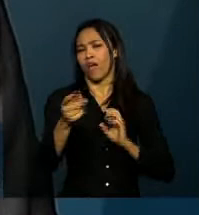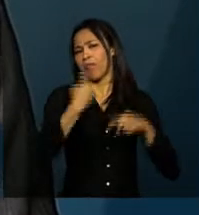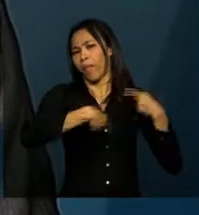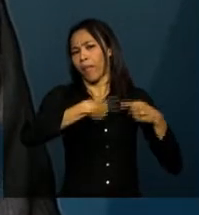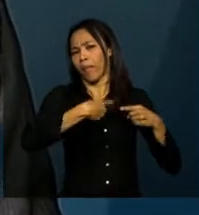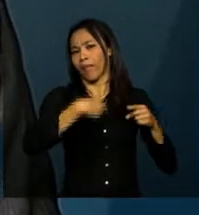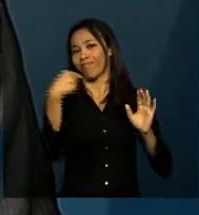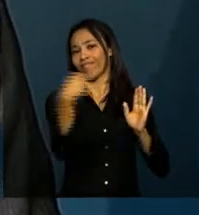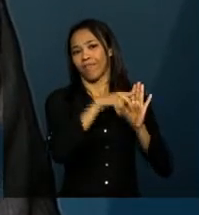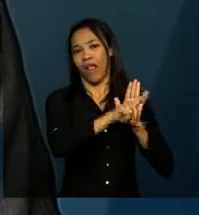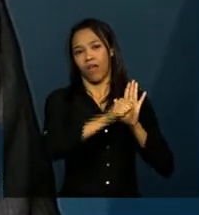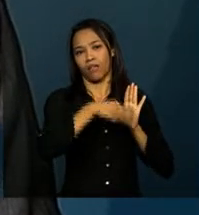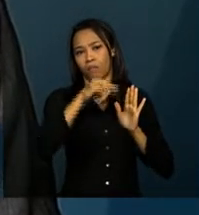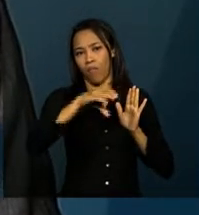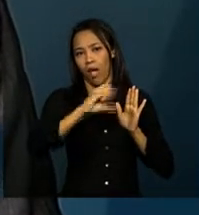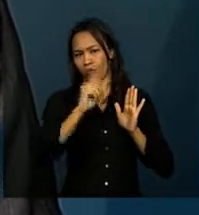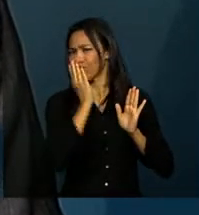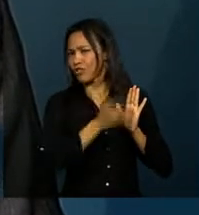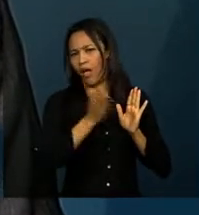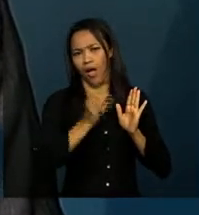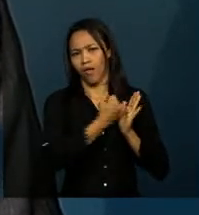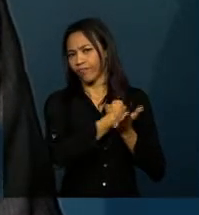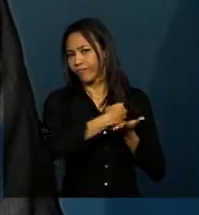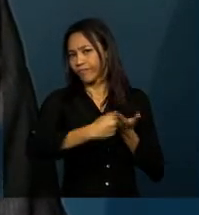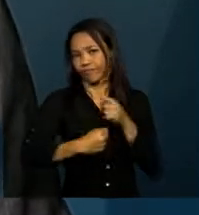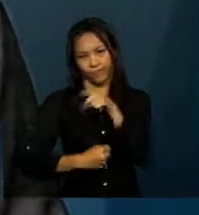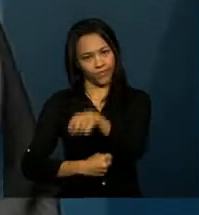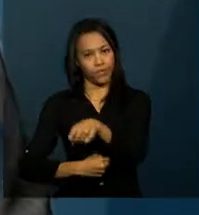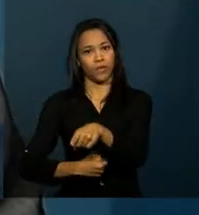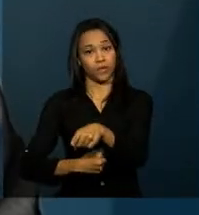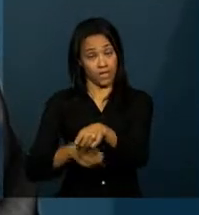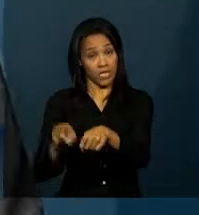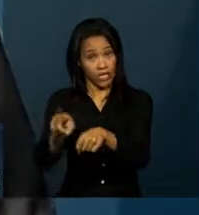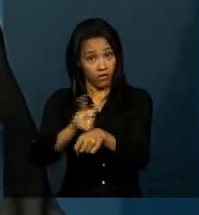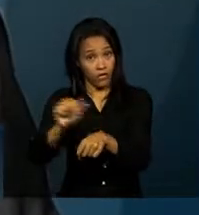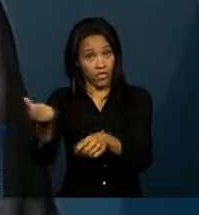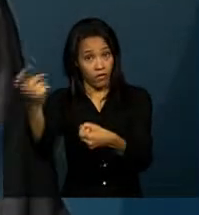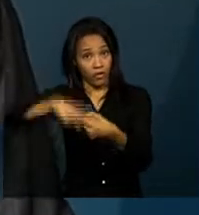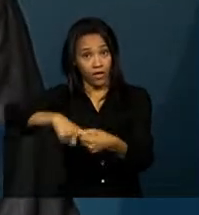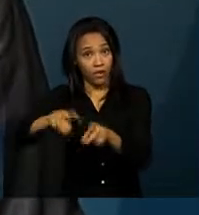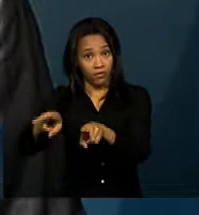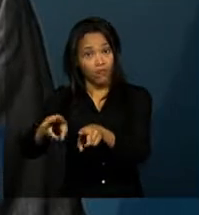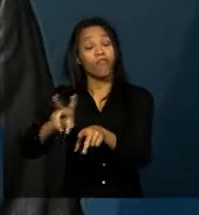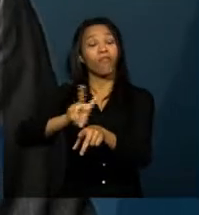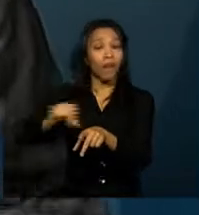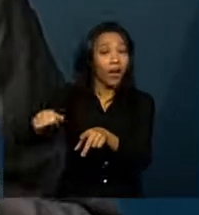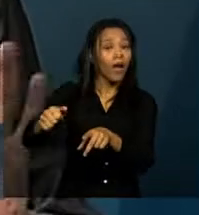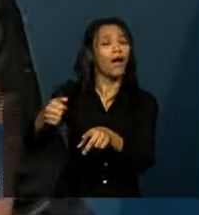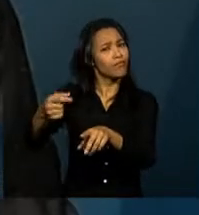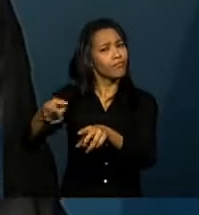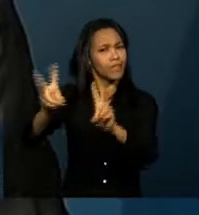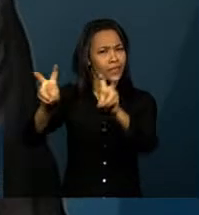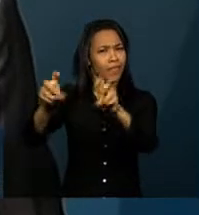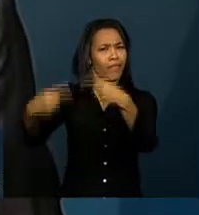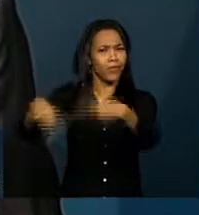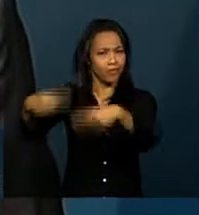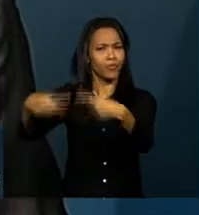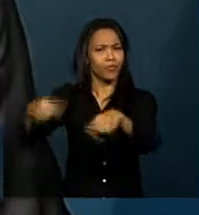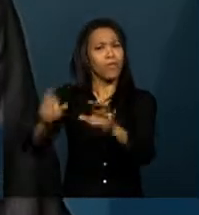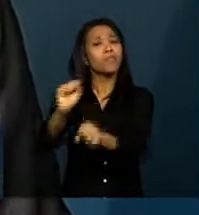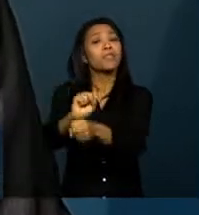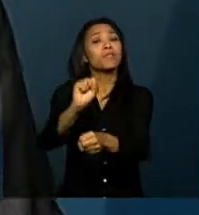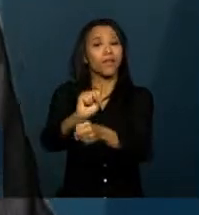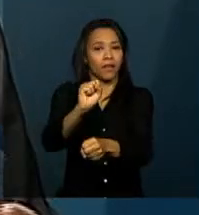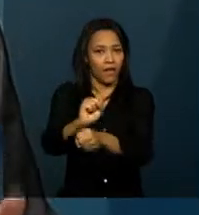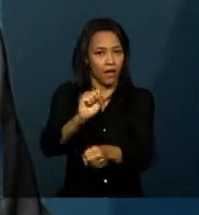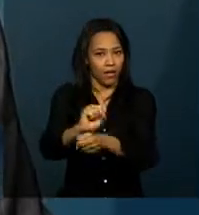Enfim, como vai, ela citou que isso vai ser tratado também no, na proteção de dados, eu queria saber será qual. Objeto de discussão. Aí vamos aguardar o processo de discussão para